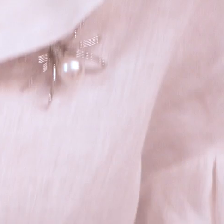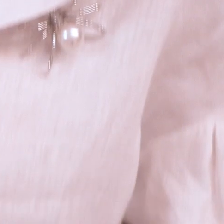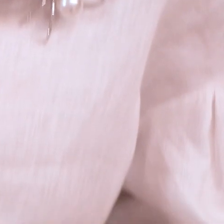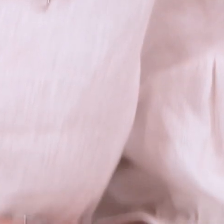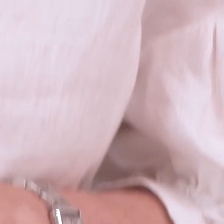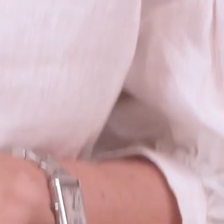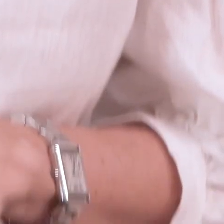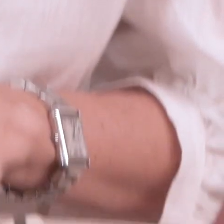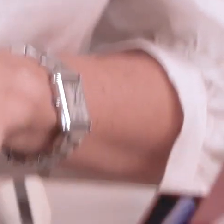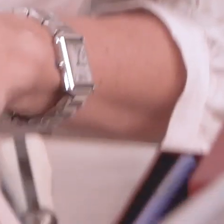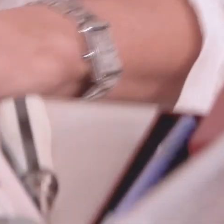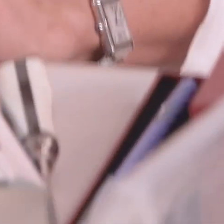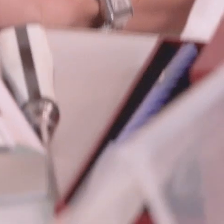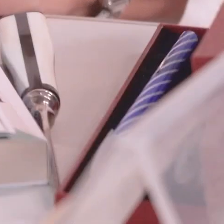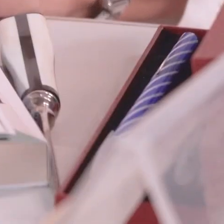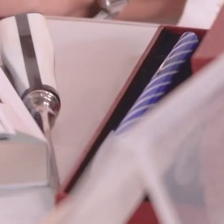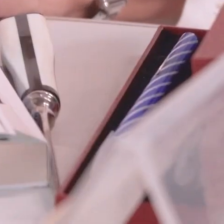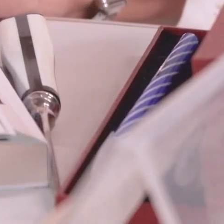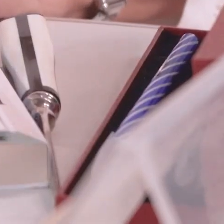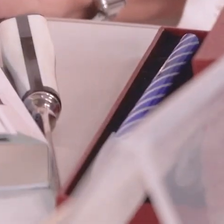de palmas.